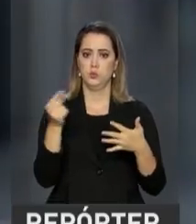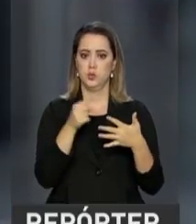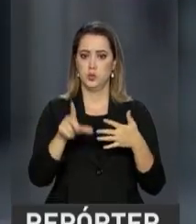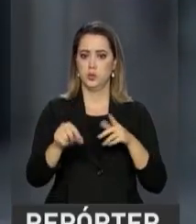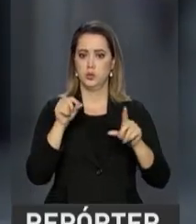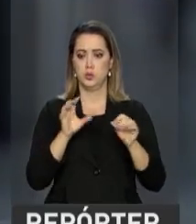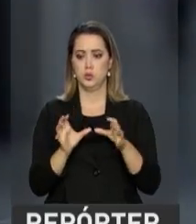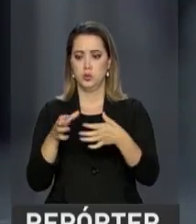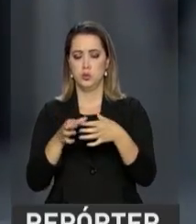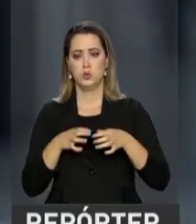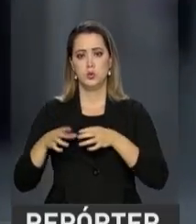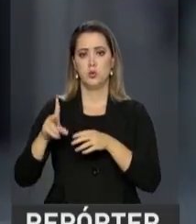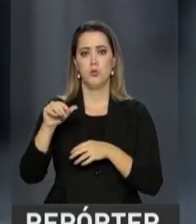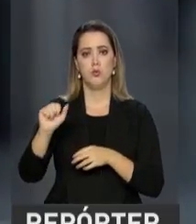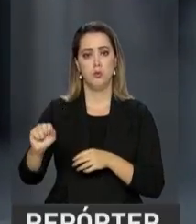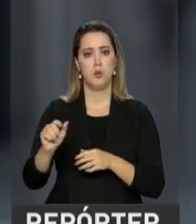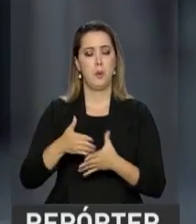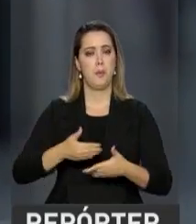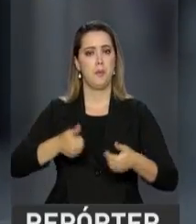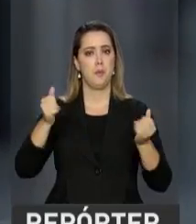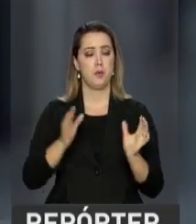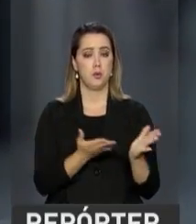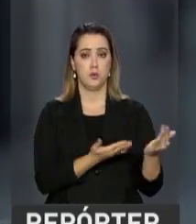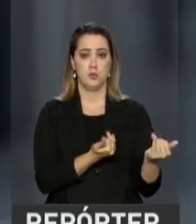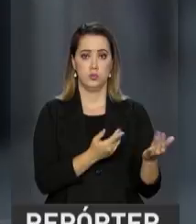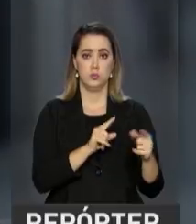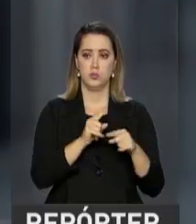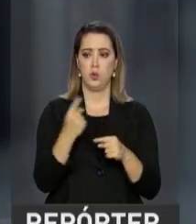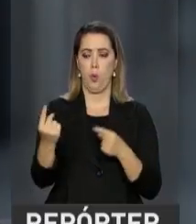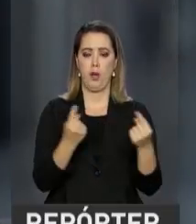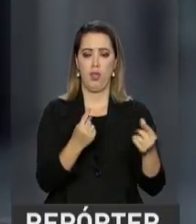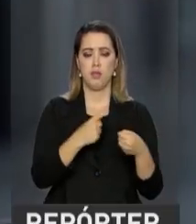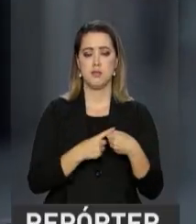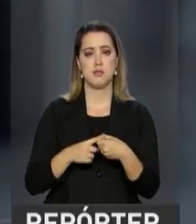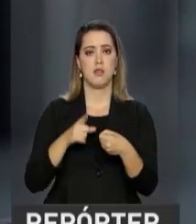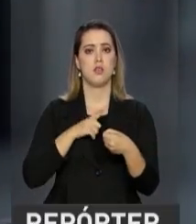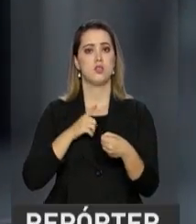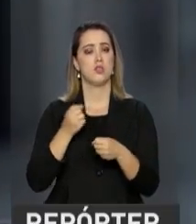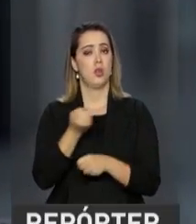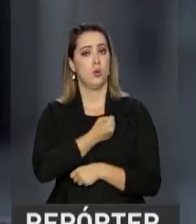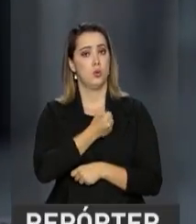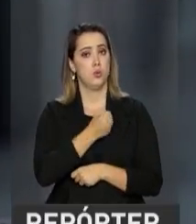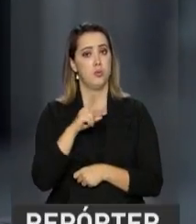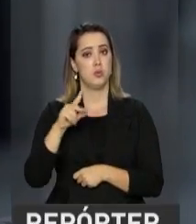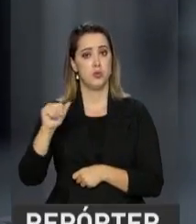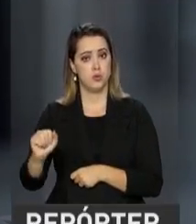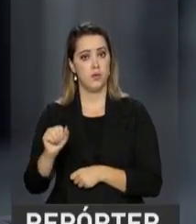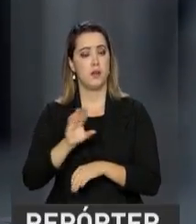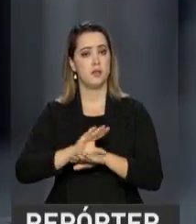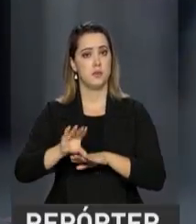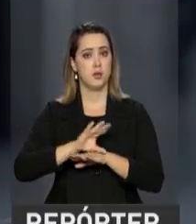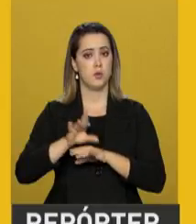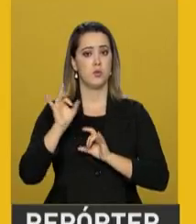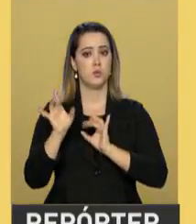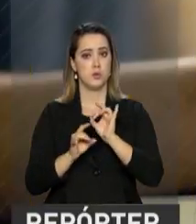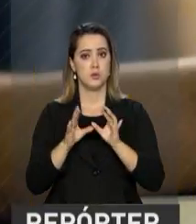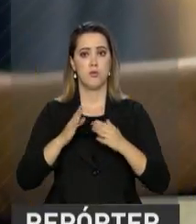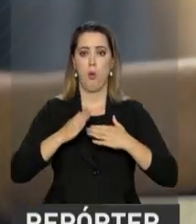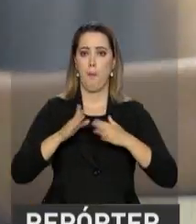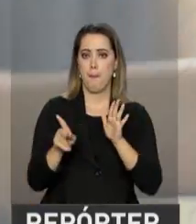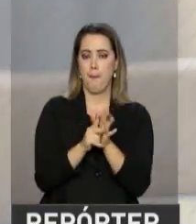maior possibilidade de inserção desse jovem ao final do curso. Então, cada município vai ter um número de vagas específico para cursos específicos também.